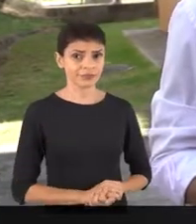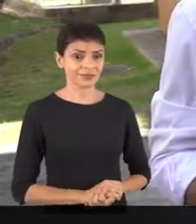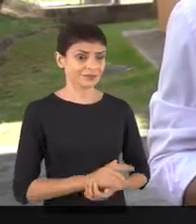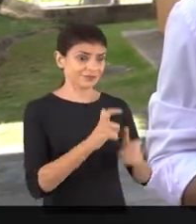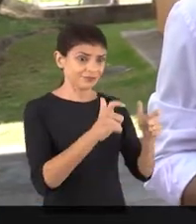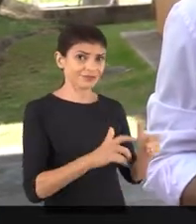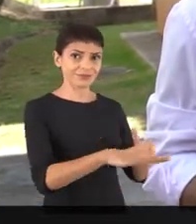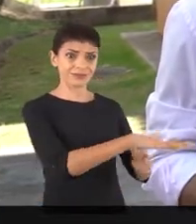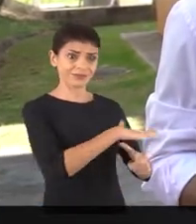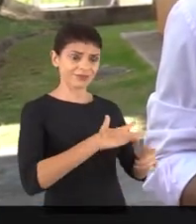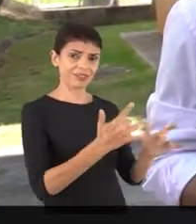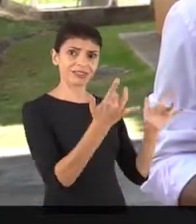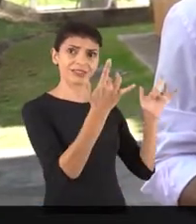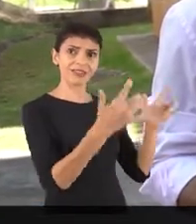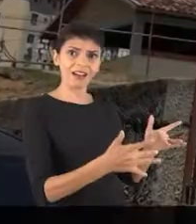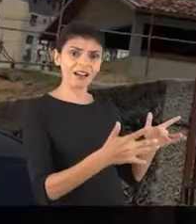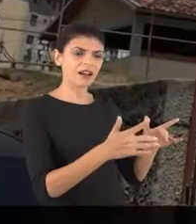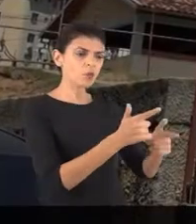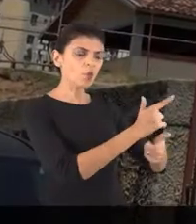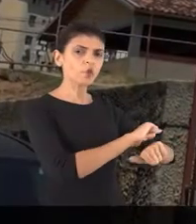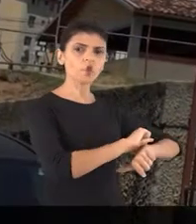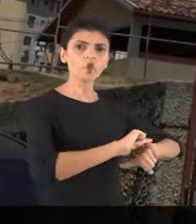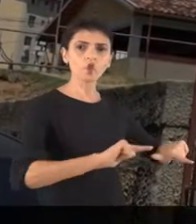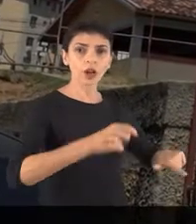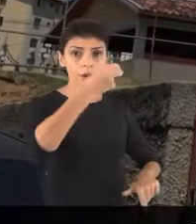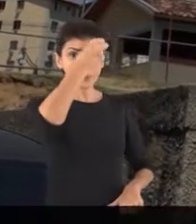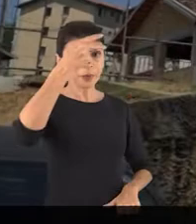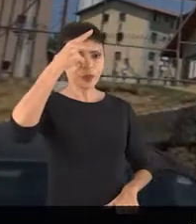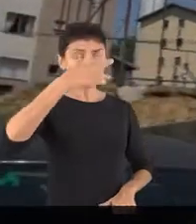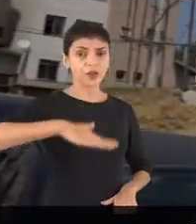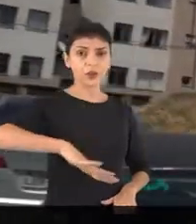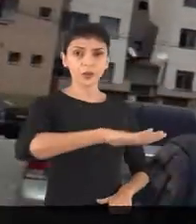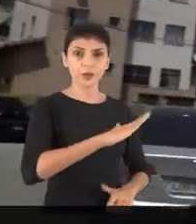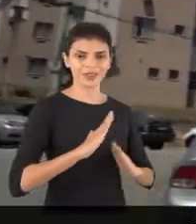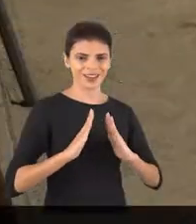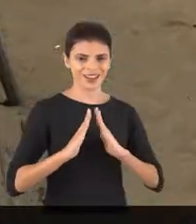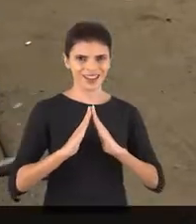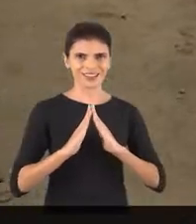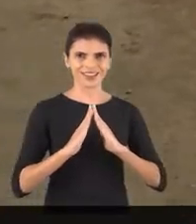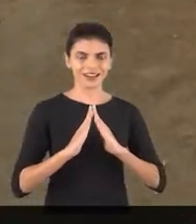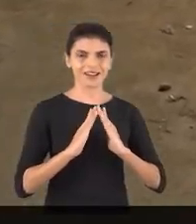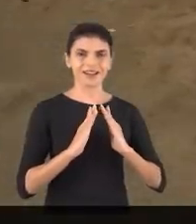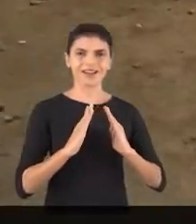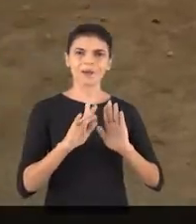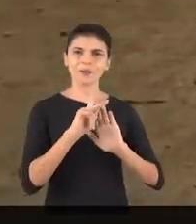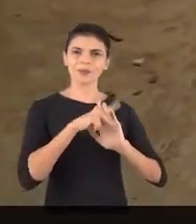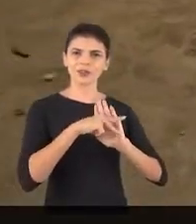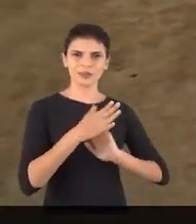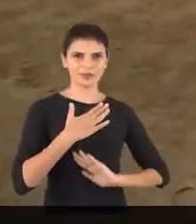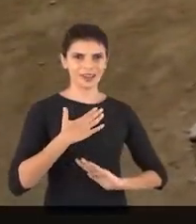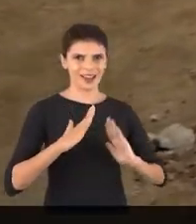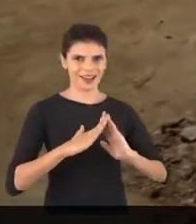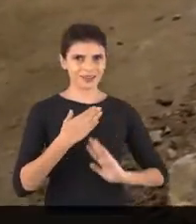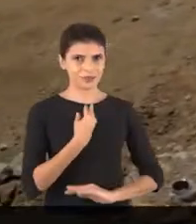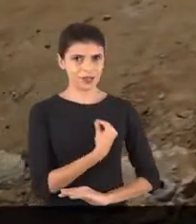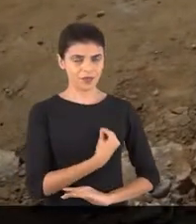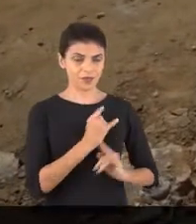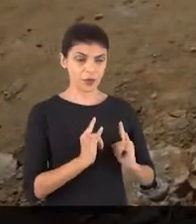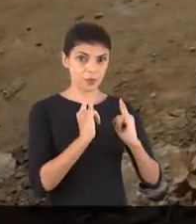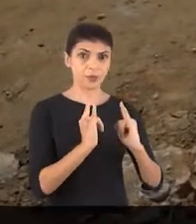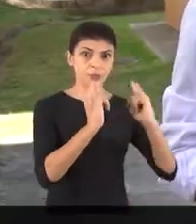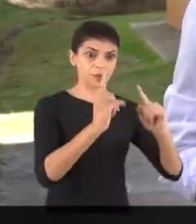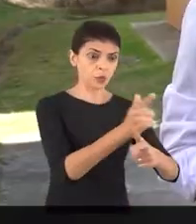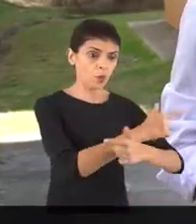área destinada da própria prefeitura entre os condomínios Minha Casa Minha Vida aqui em Campo Grande e que deveria ser ocupada, seja